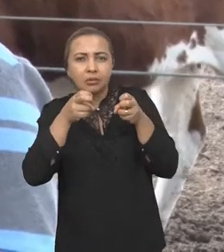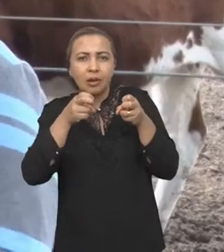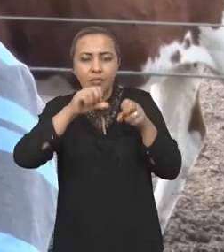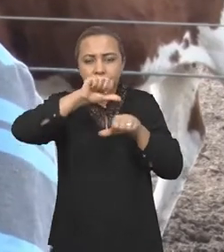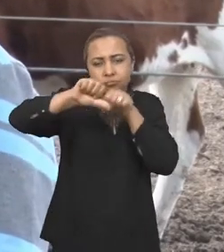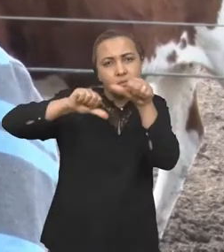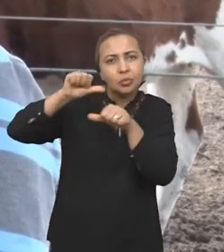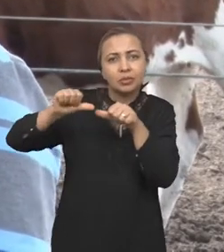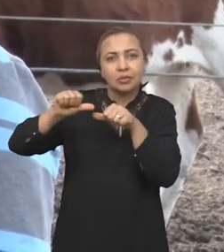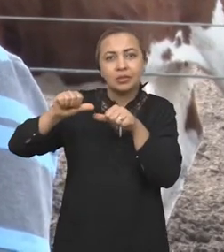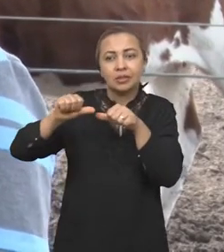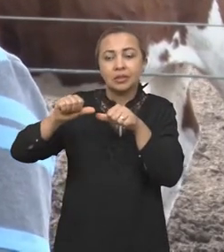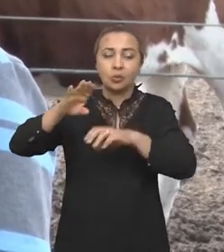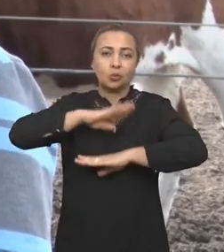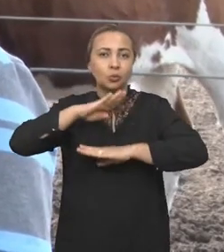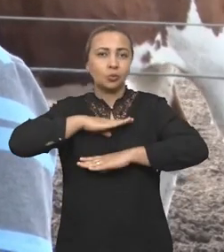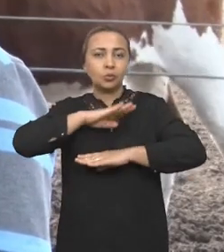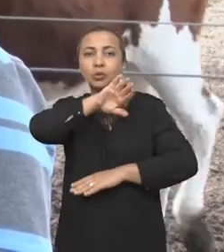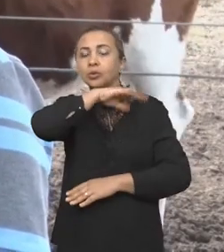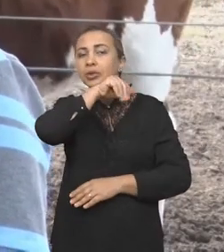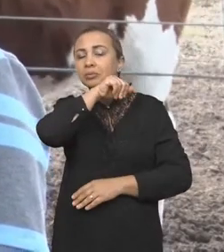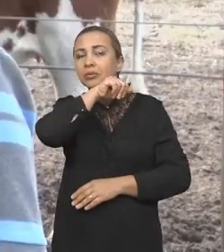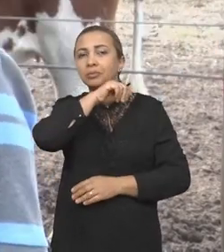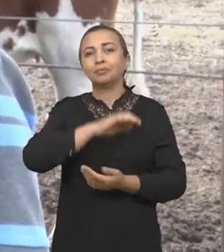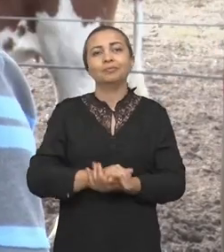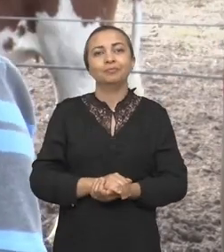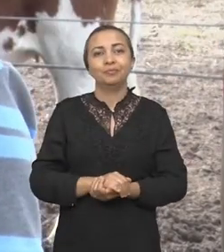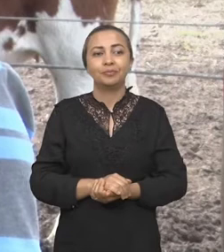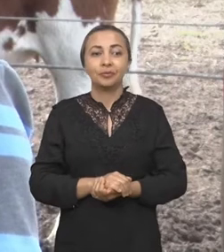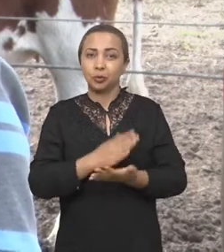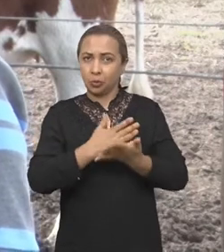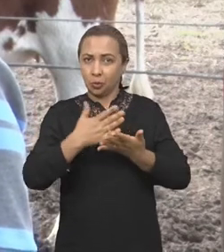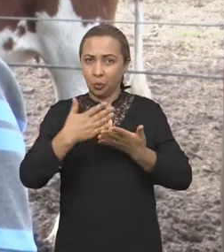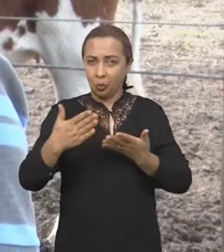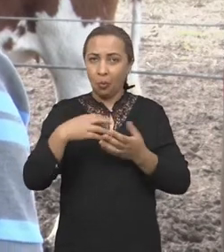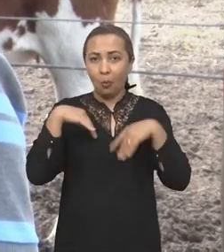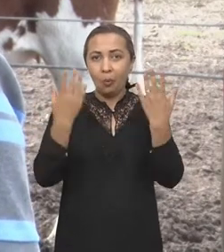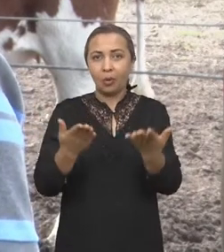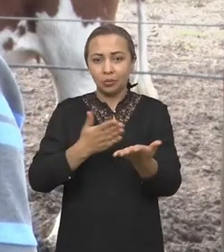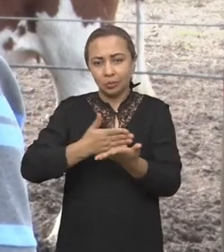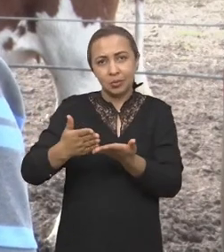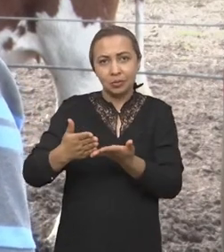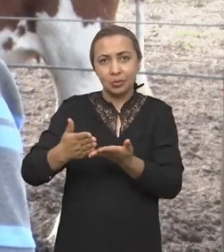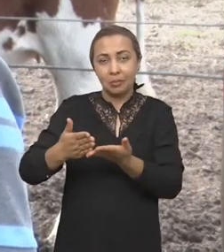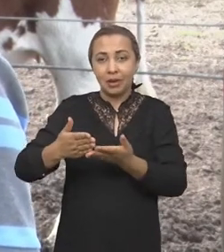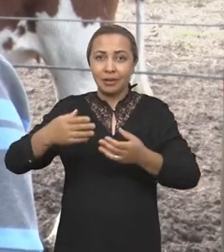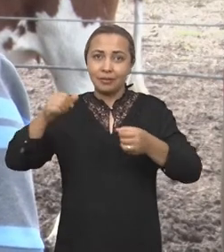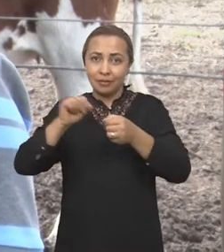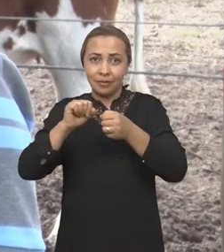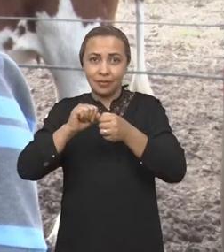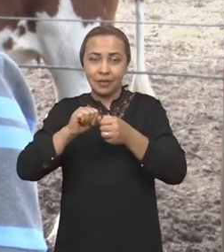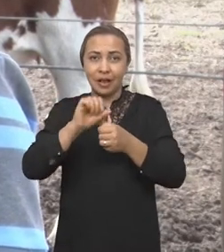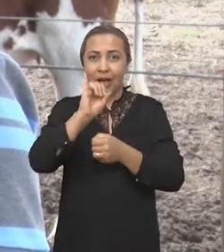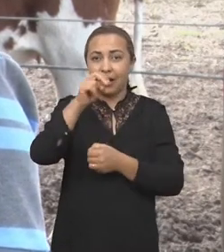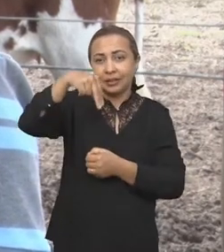variação através do comportamento ingestivo desses animais. O momento de inseminar o animal é um momento muito importante para melhorar